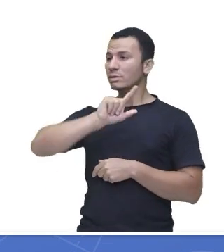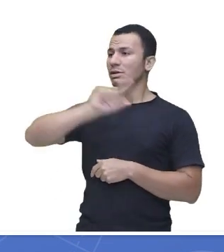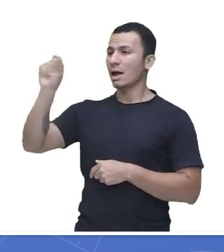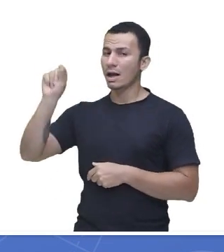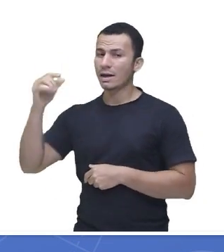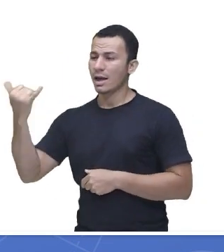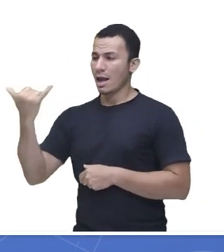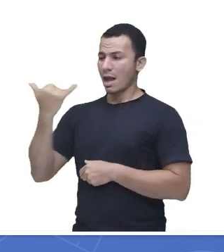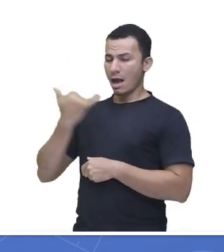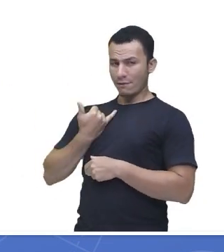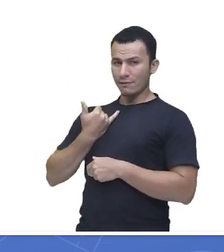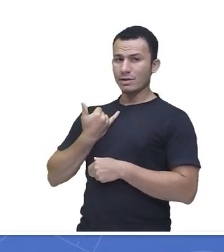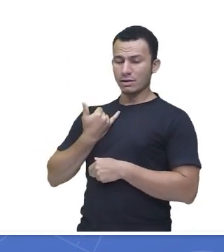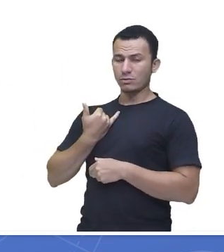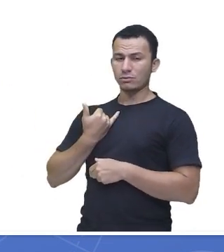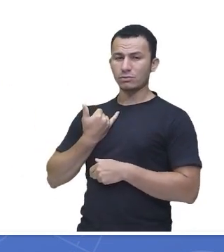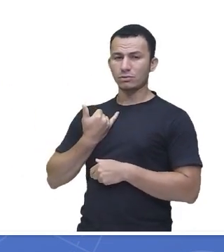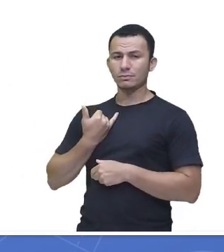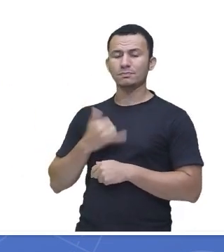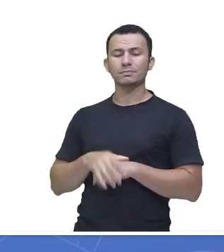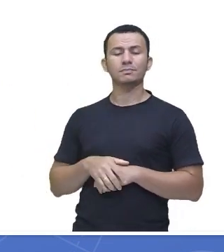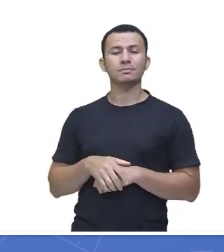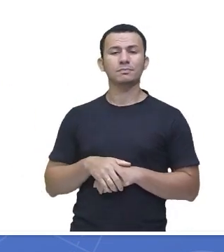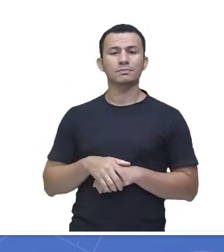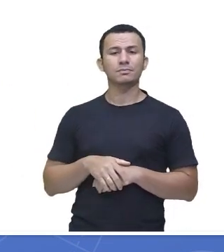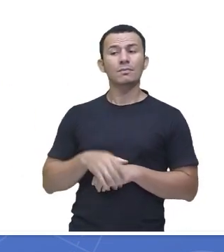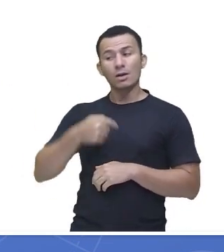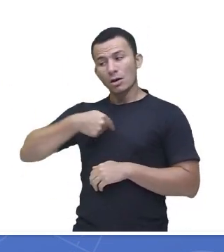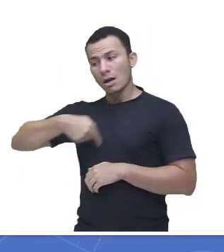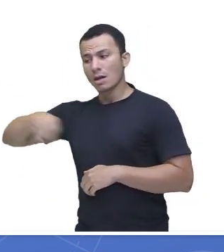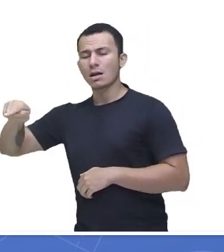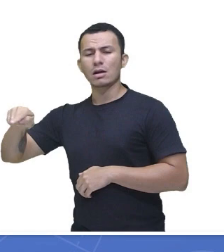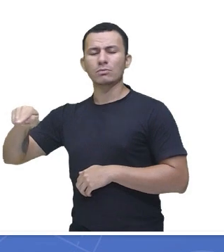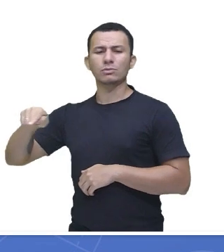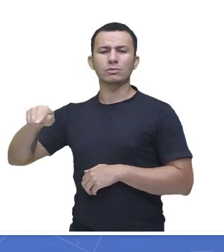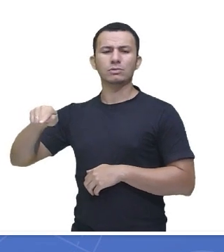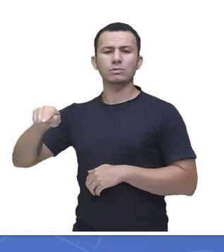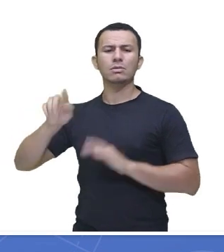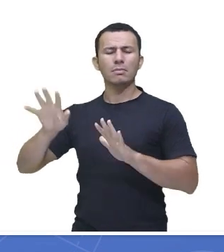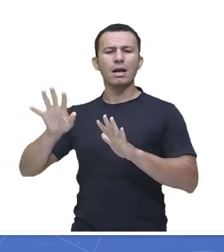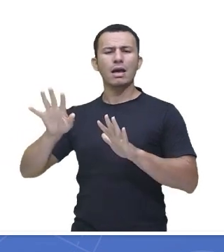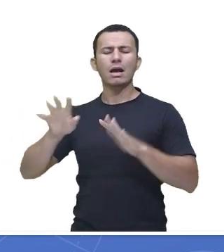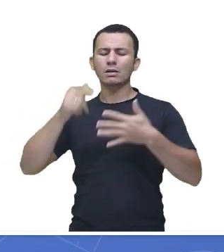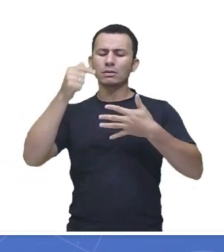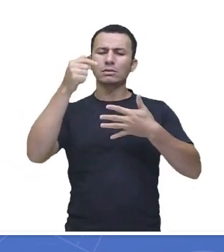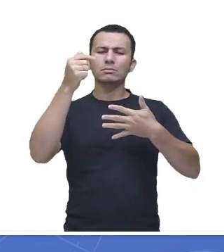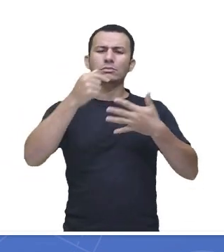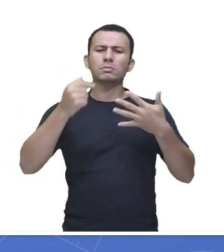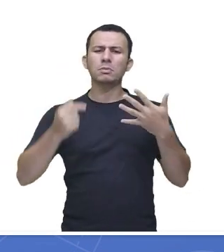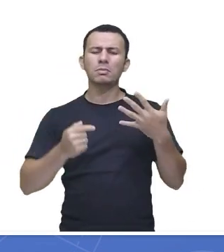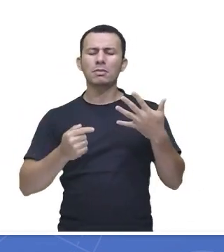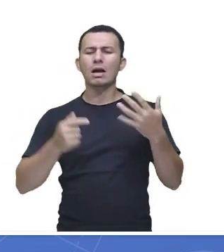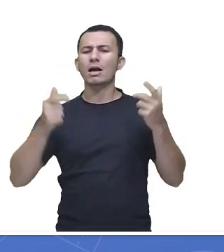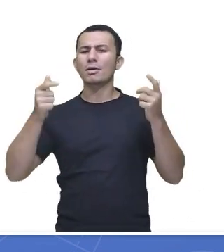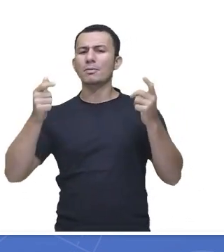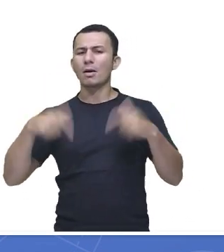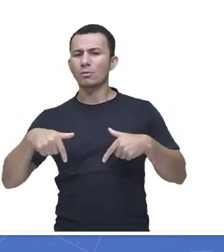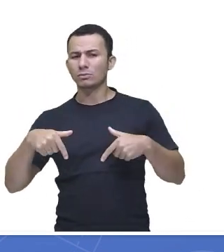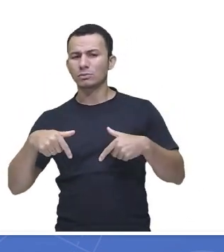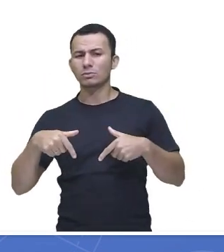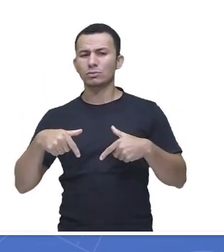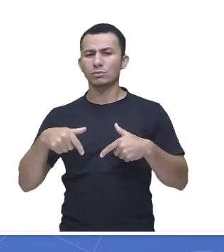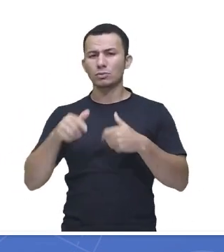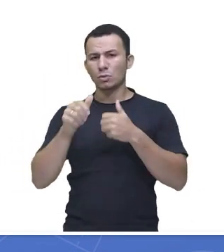que iremos. Aí, das alternativas possíveis que a gente tem aqui, iremos contigo.